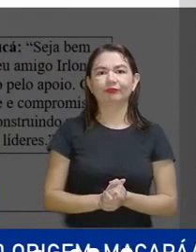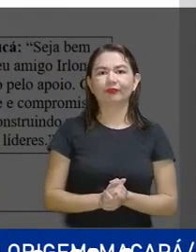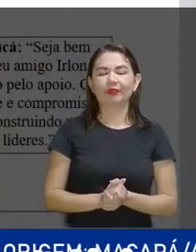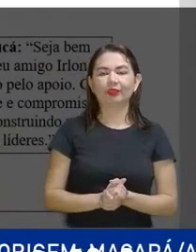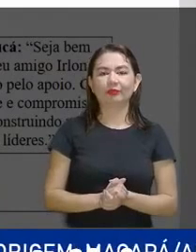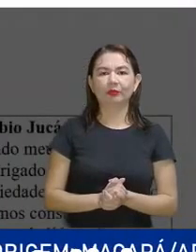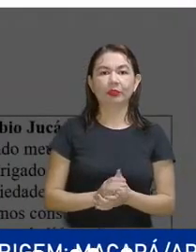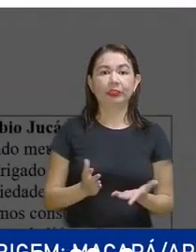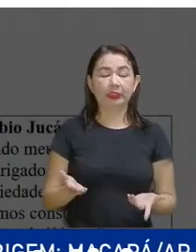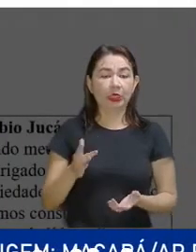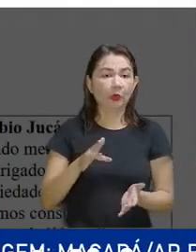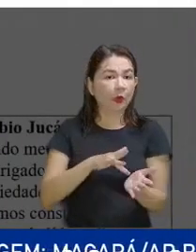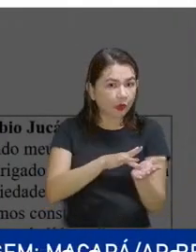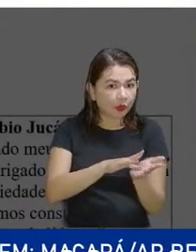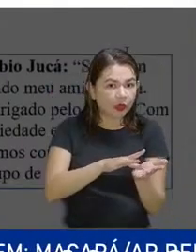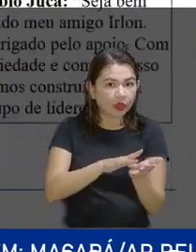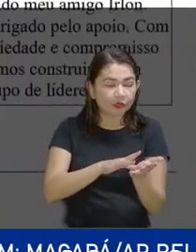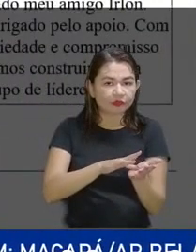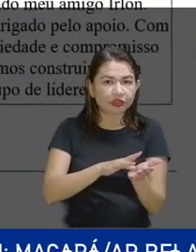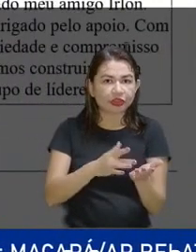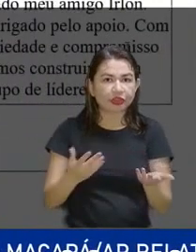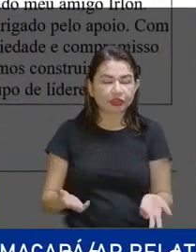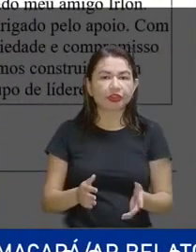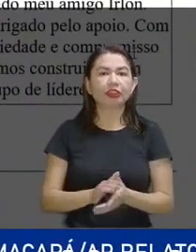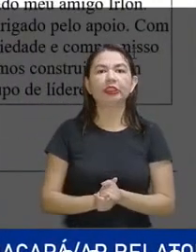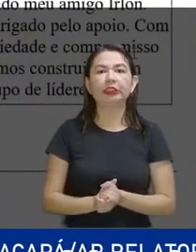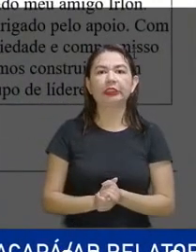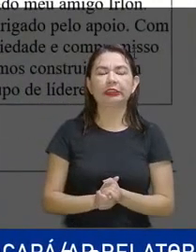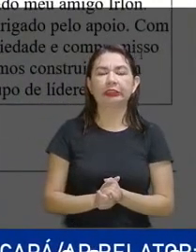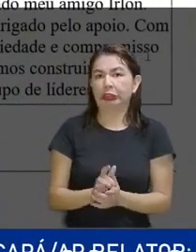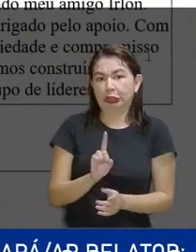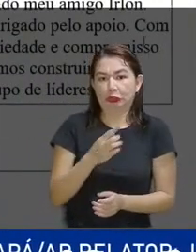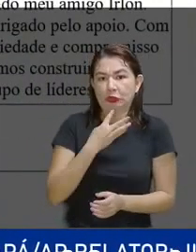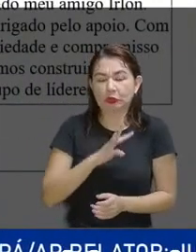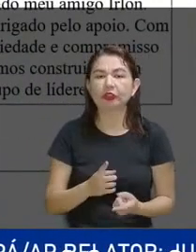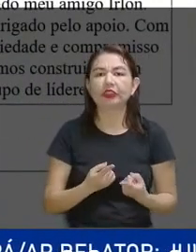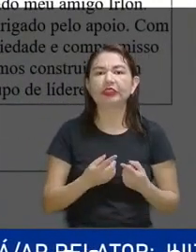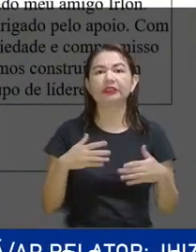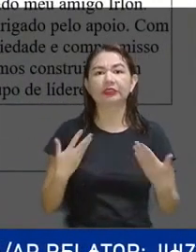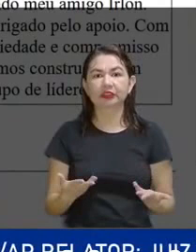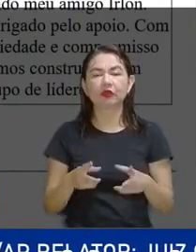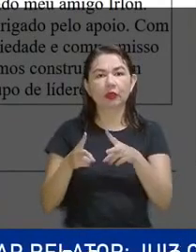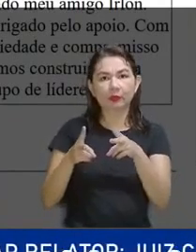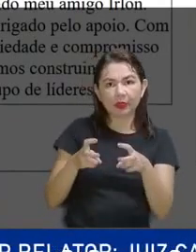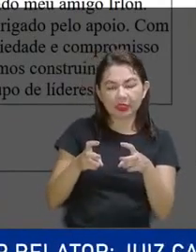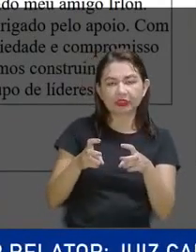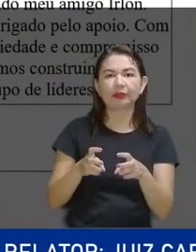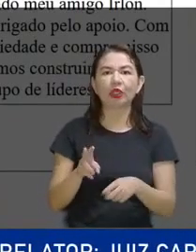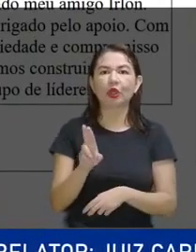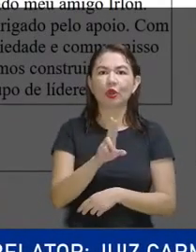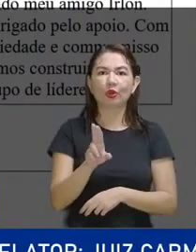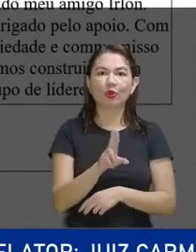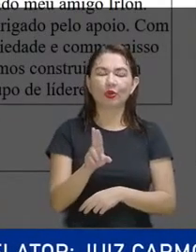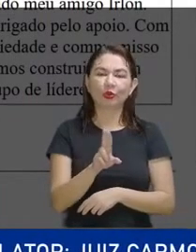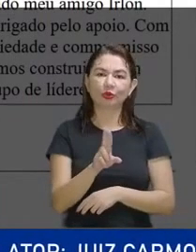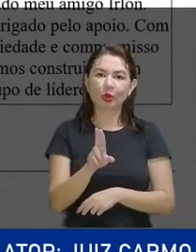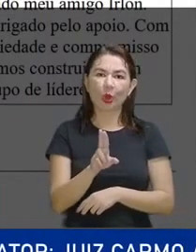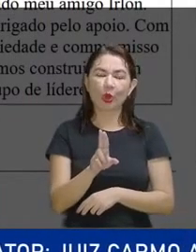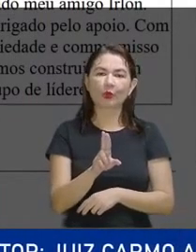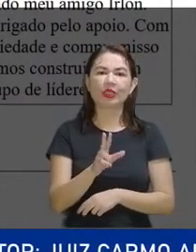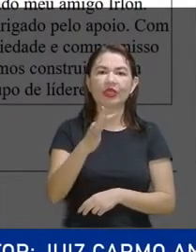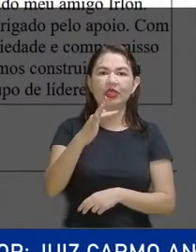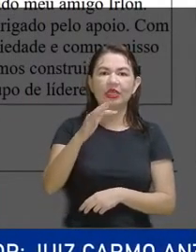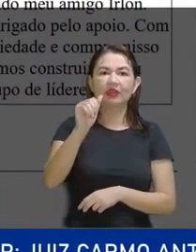das autoridades, como se detalhará adiante, chama a atenção o fato de um dos contatos estar identificado por Fábio Jucá